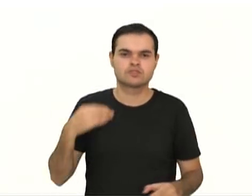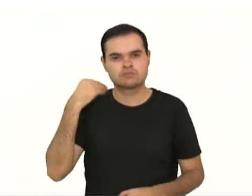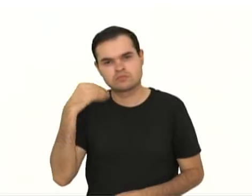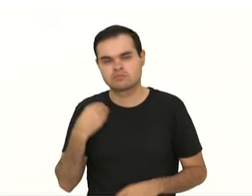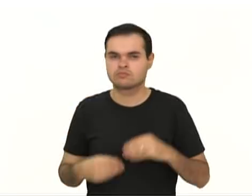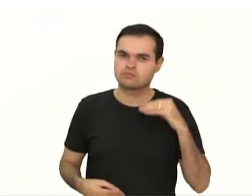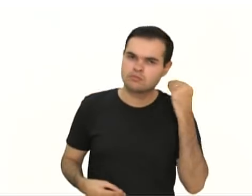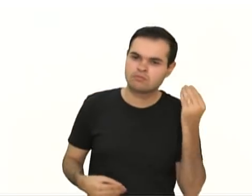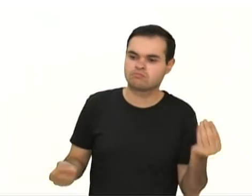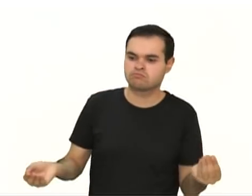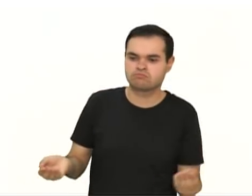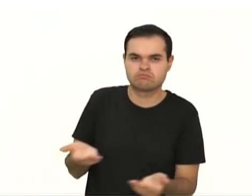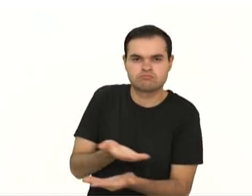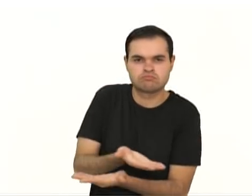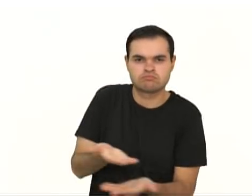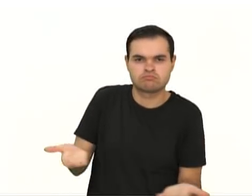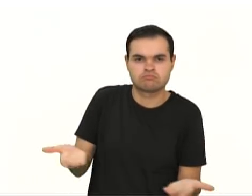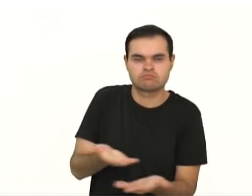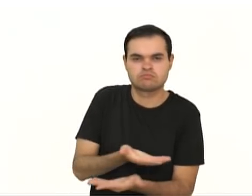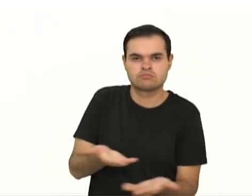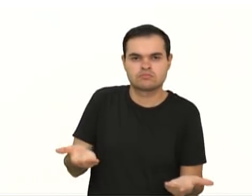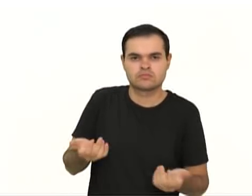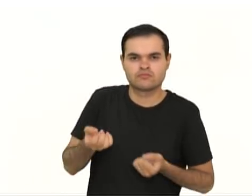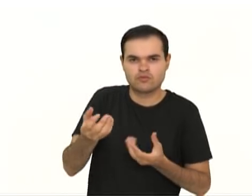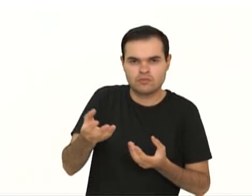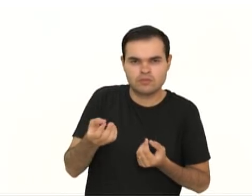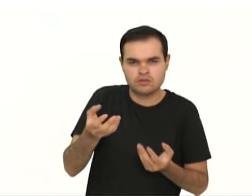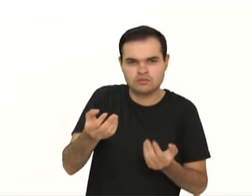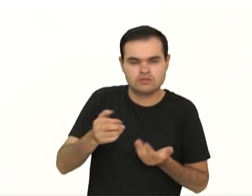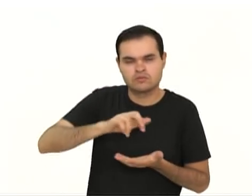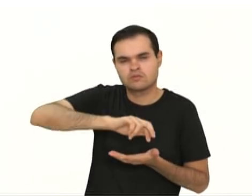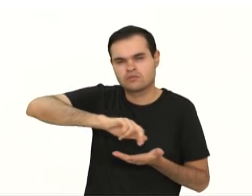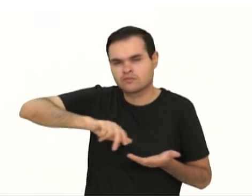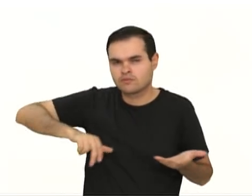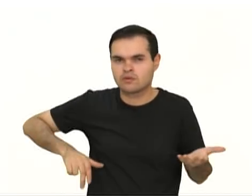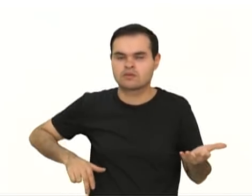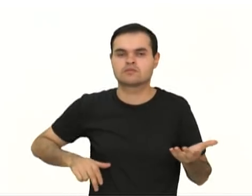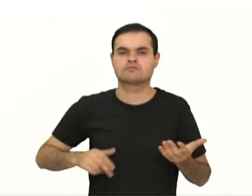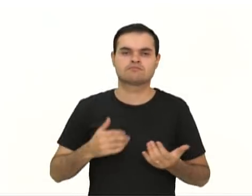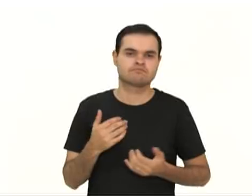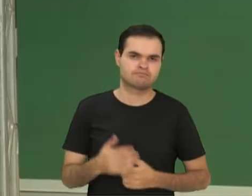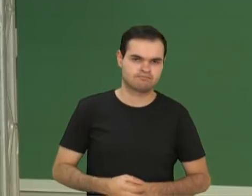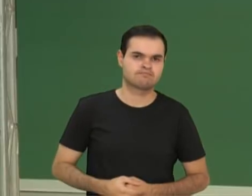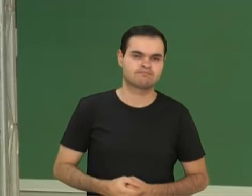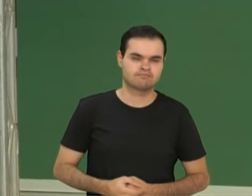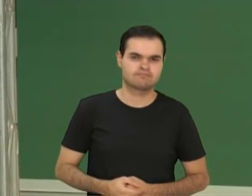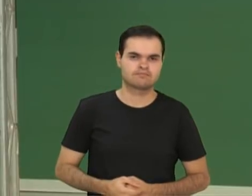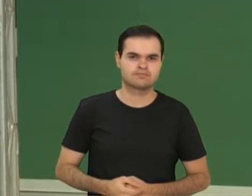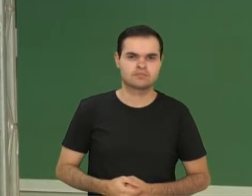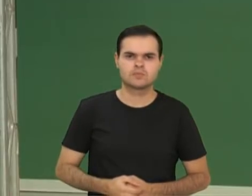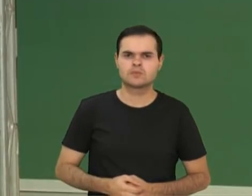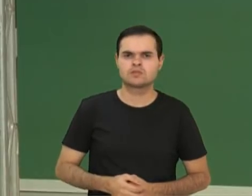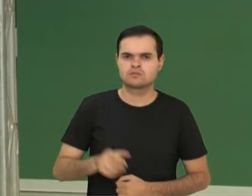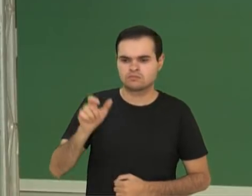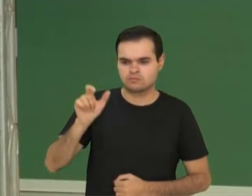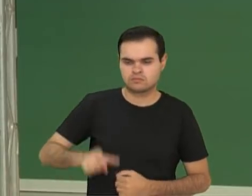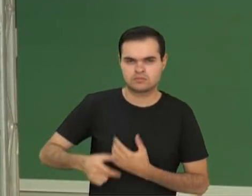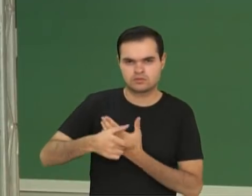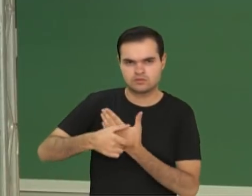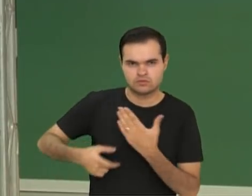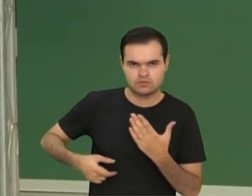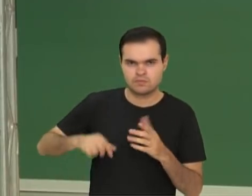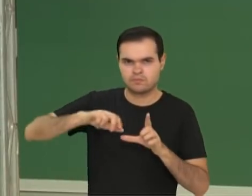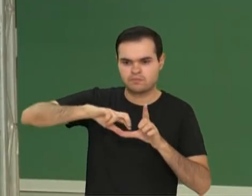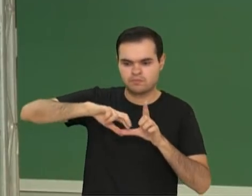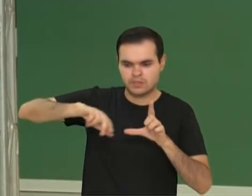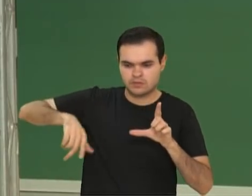experiências, informações, notícias e entretenimento. Isso mesmo, quando o autor cita que mídia